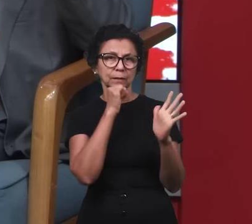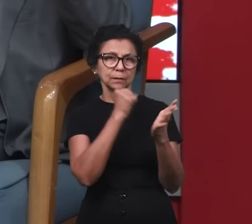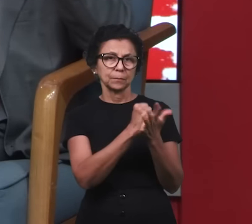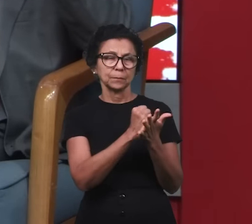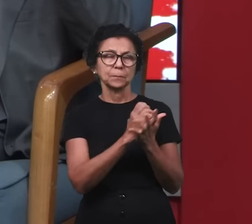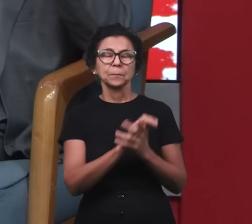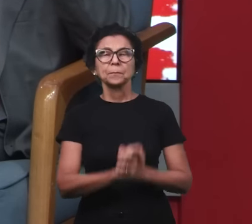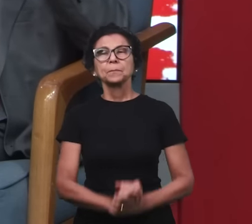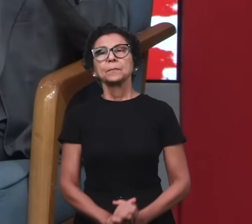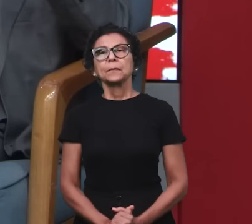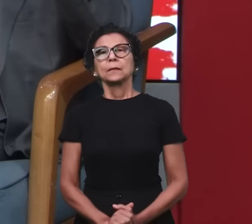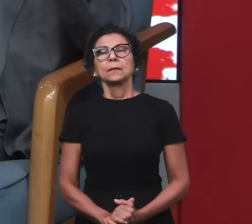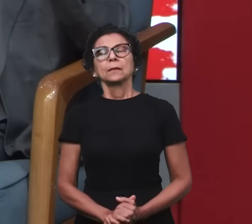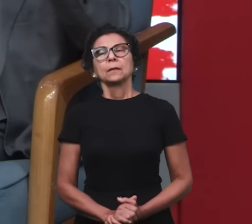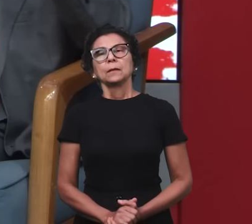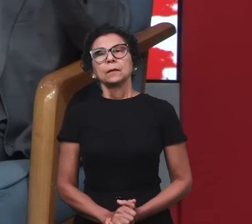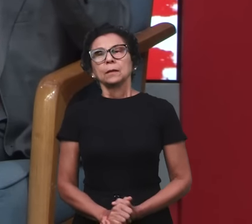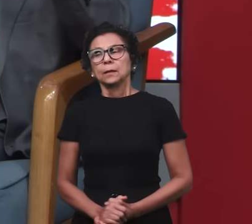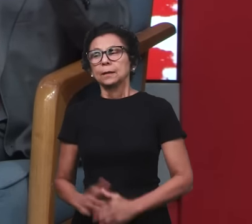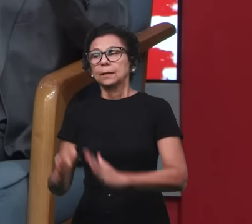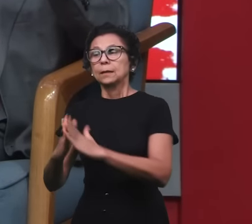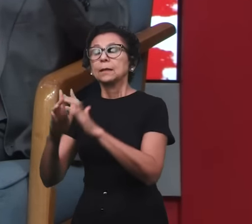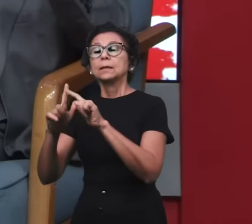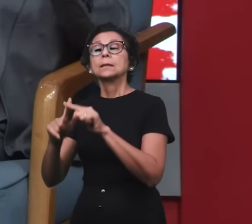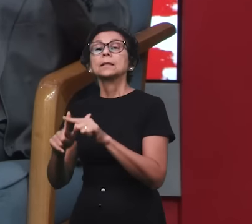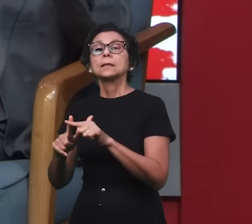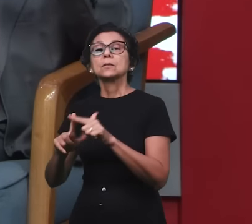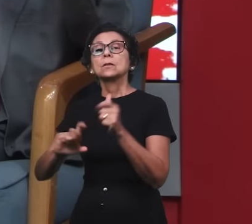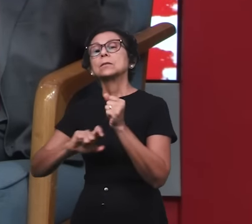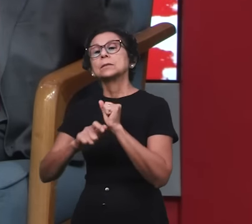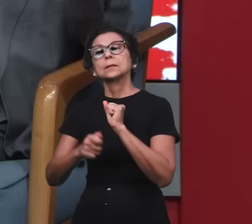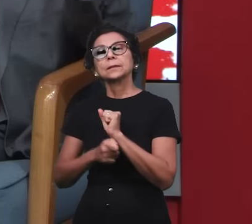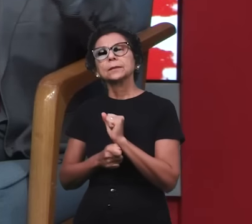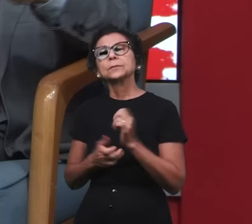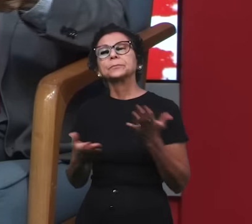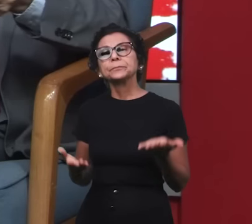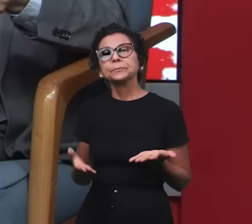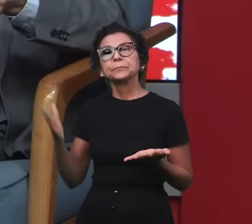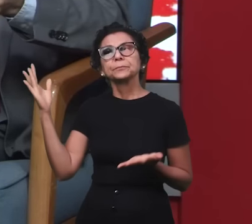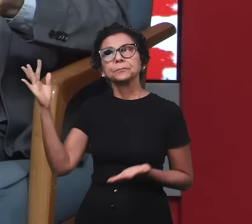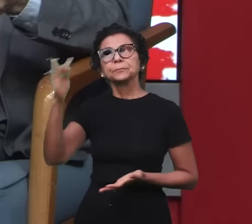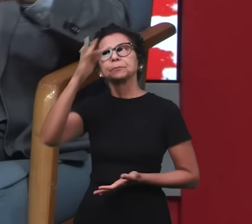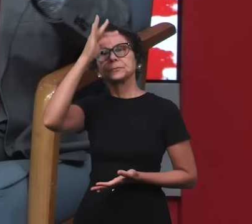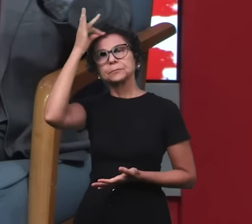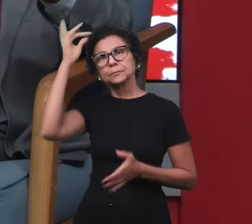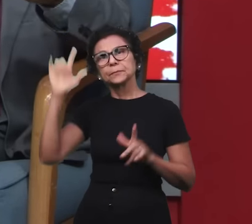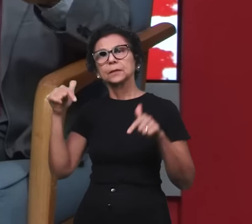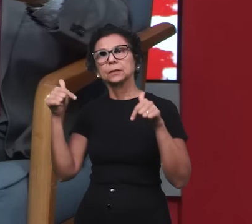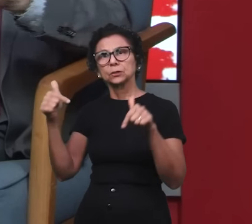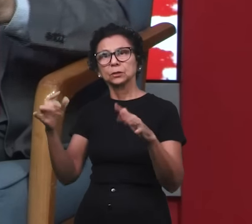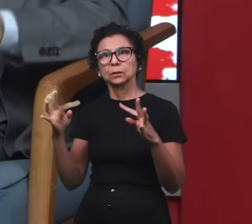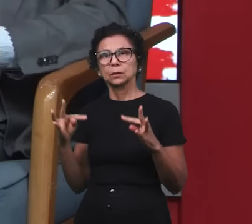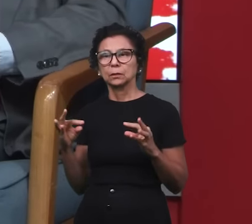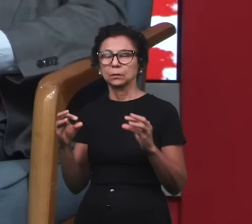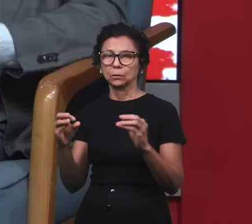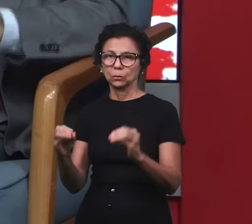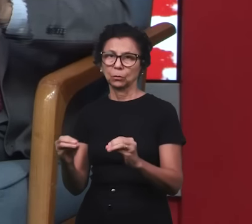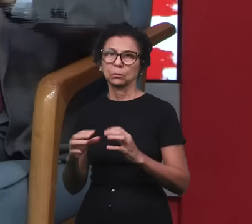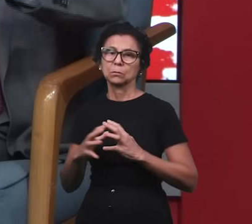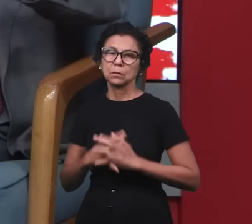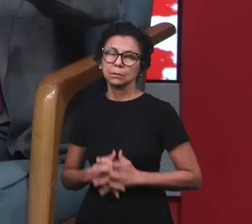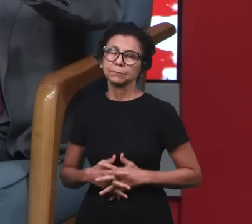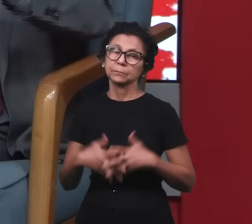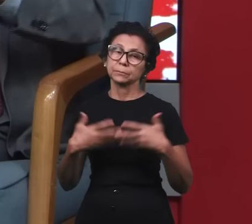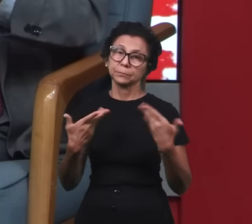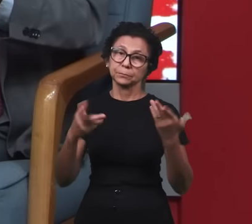igreja, o segredo da vida da igreja é o Espírito Santo operando em todos. É claro que,